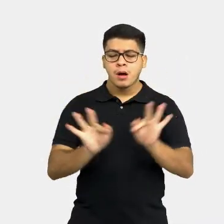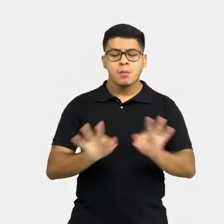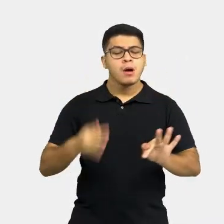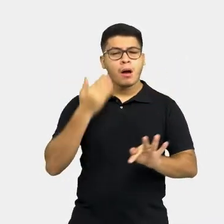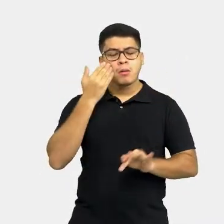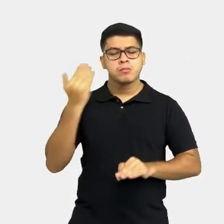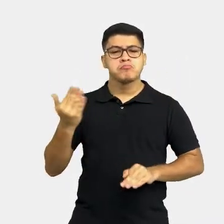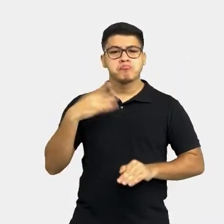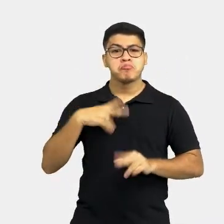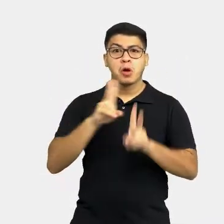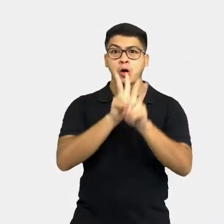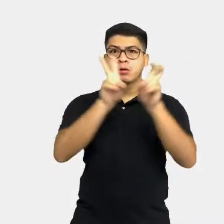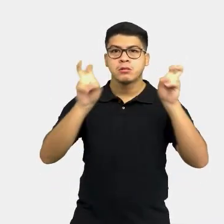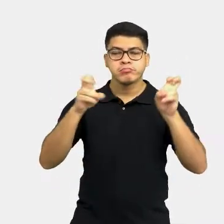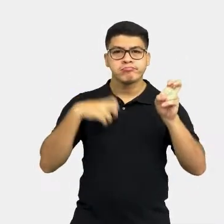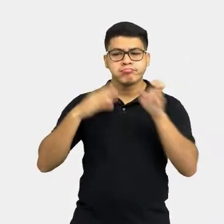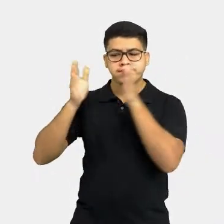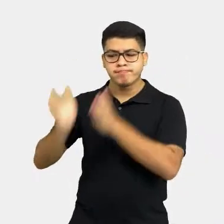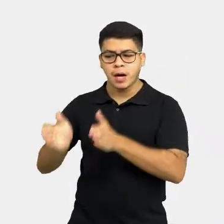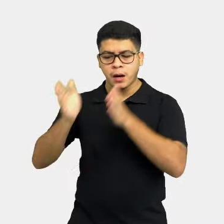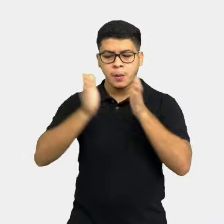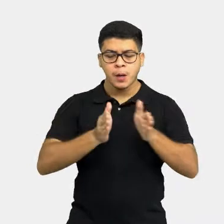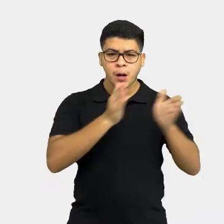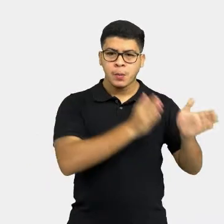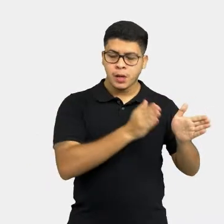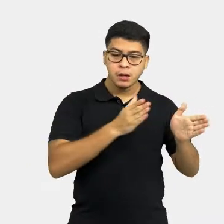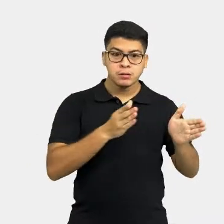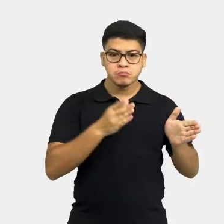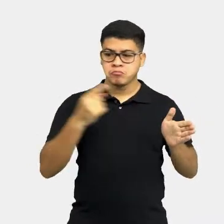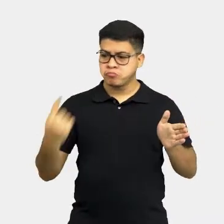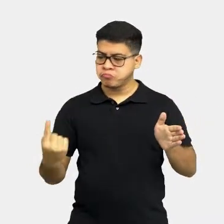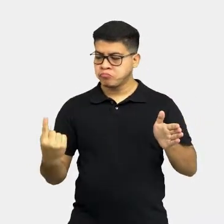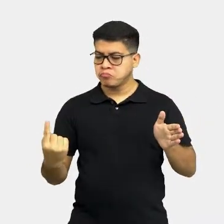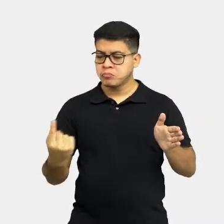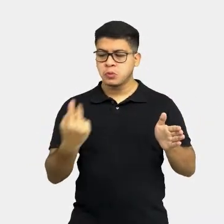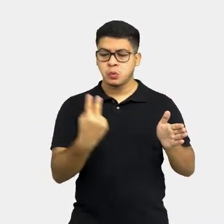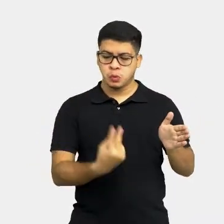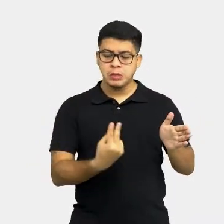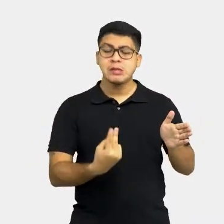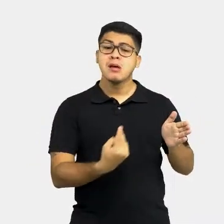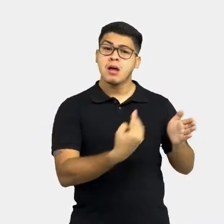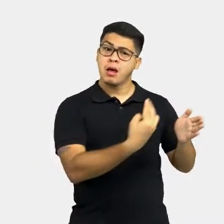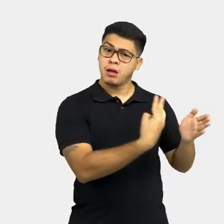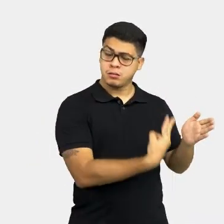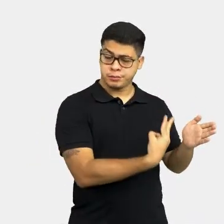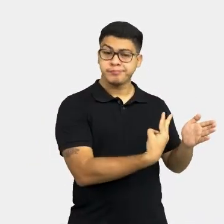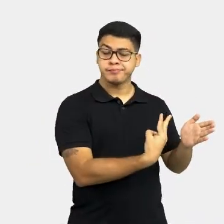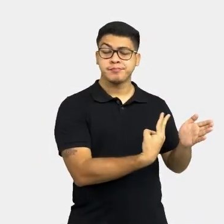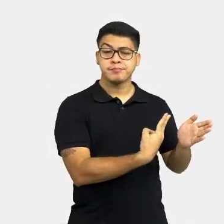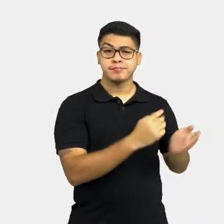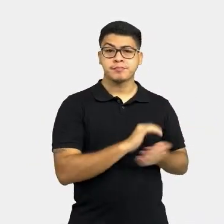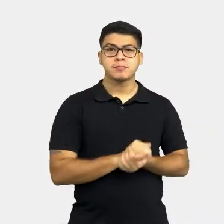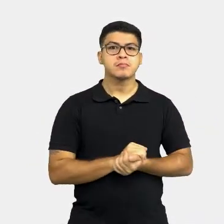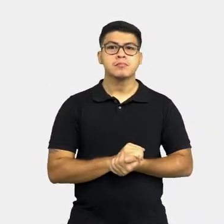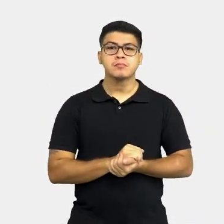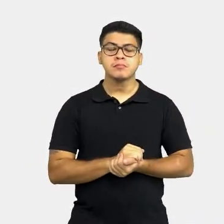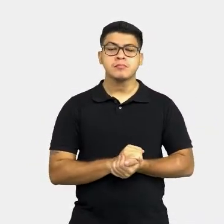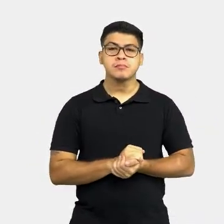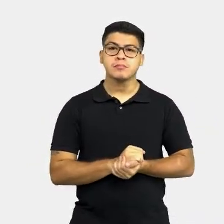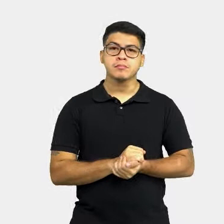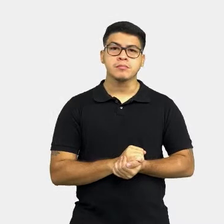frases fala de uma fase do capitalismo. Temos a frase 1, temos a frase 2 e a frase 3.